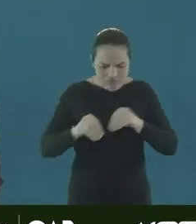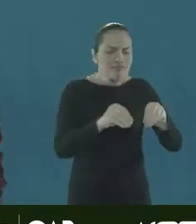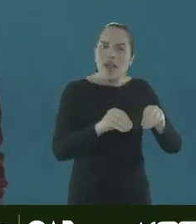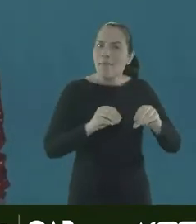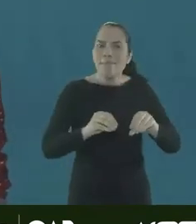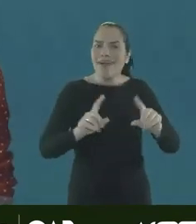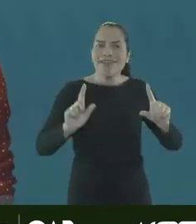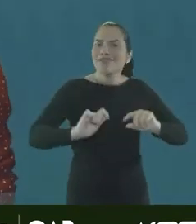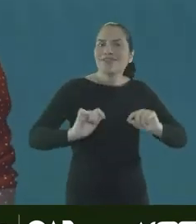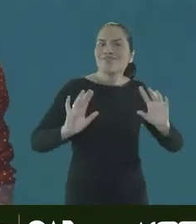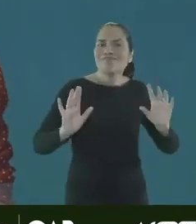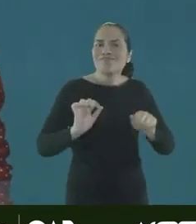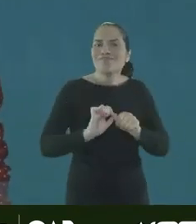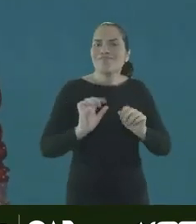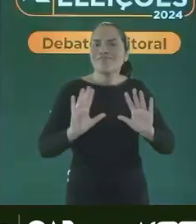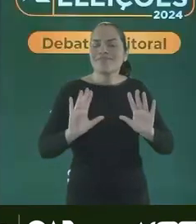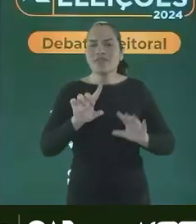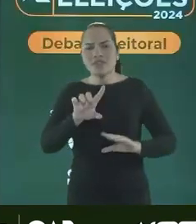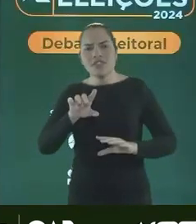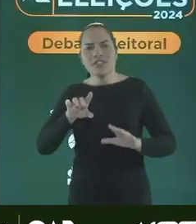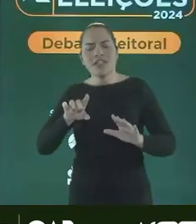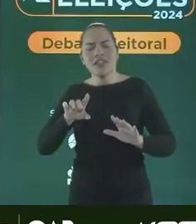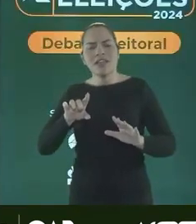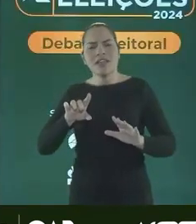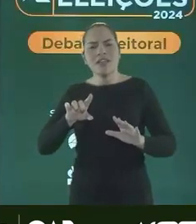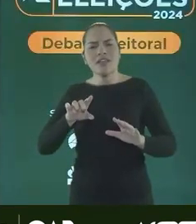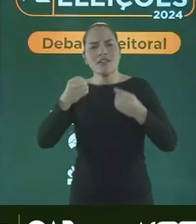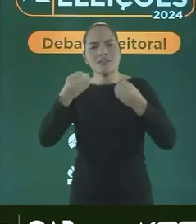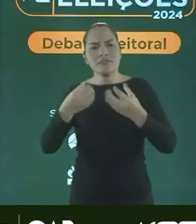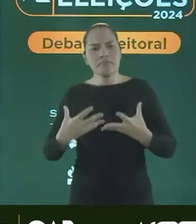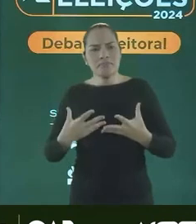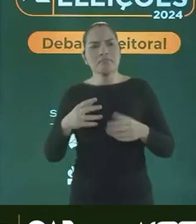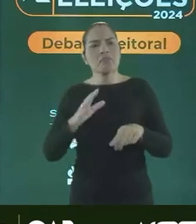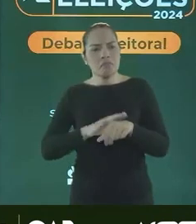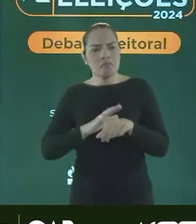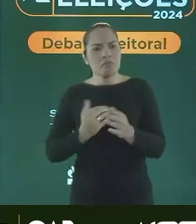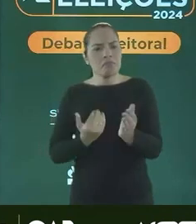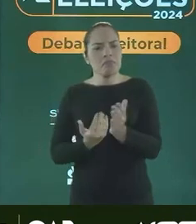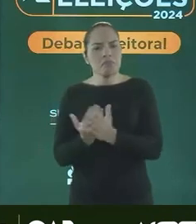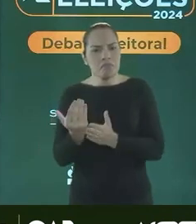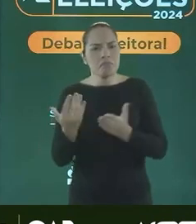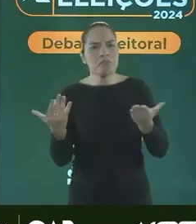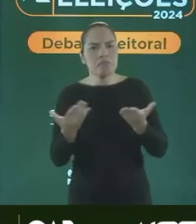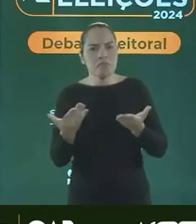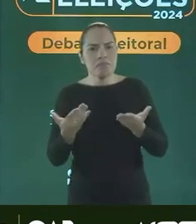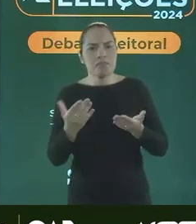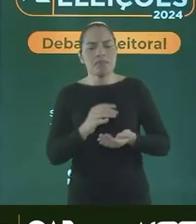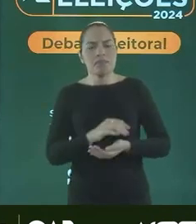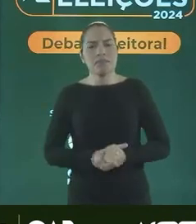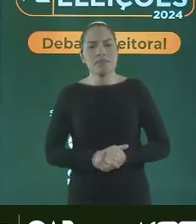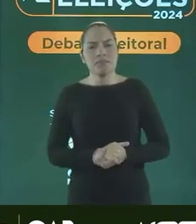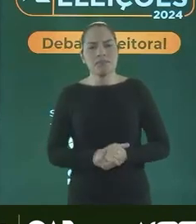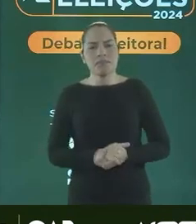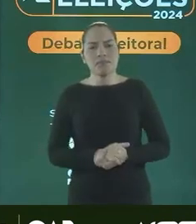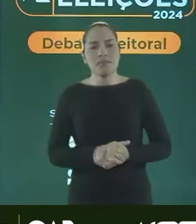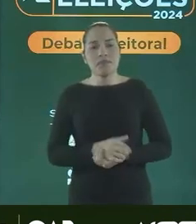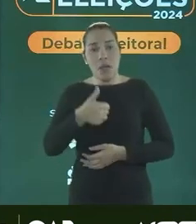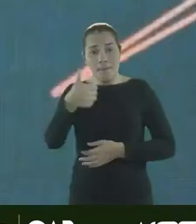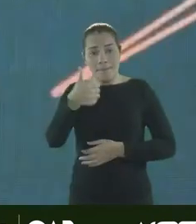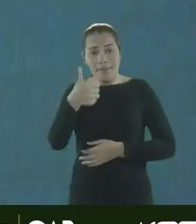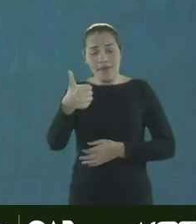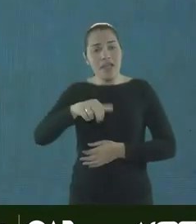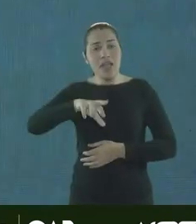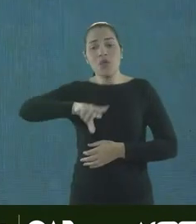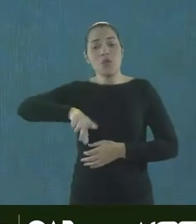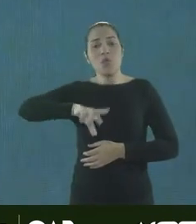candidato acha disso primir candidato o seu tempo também começa a contar a partir de agora primeiro não é o